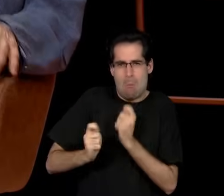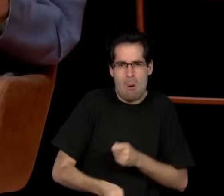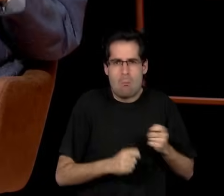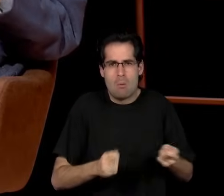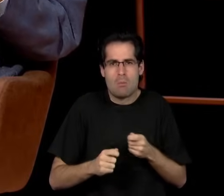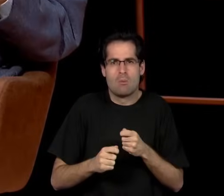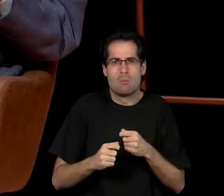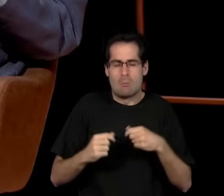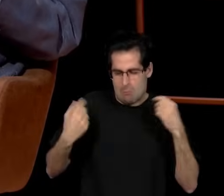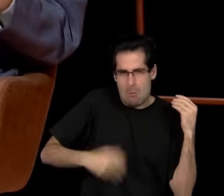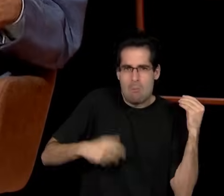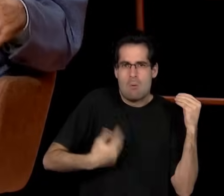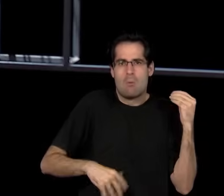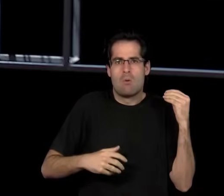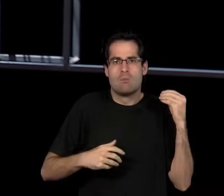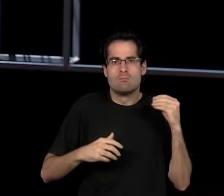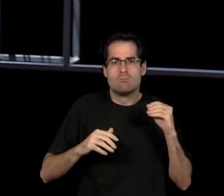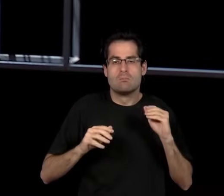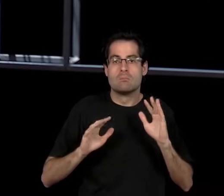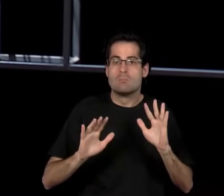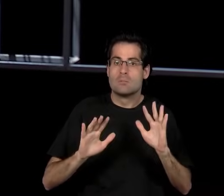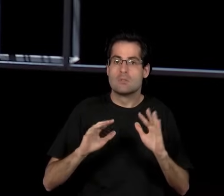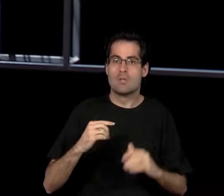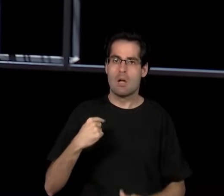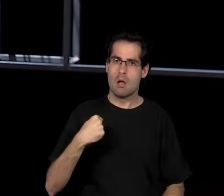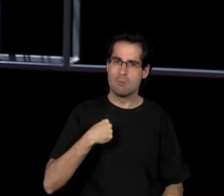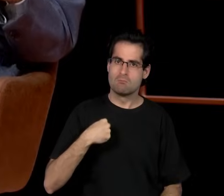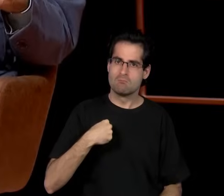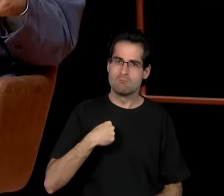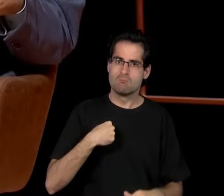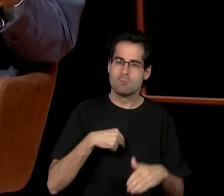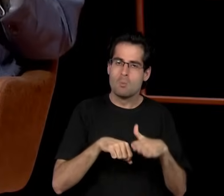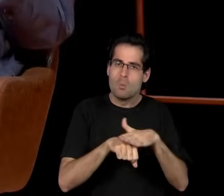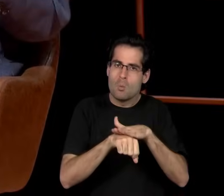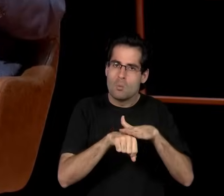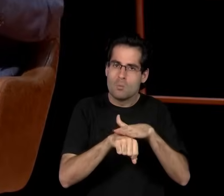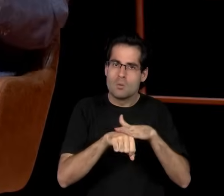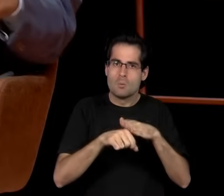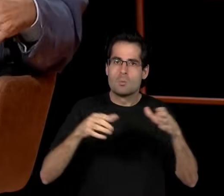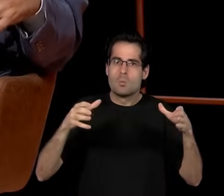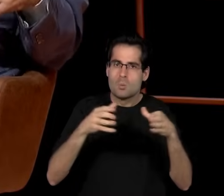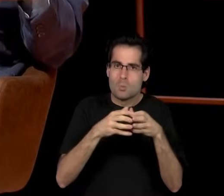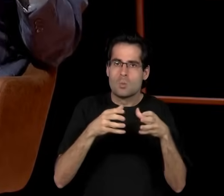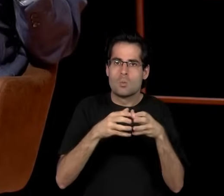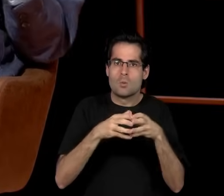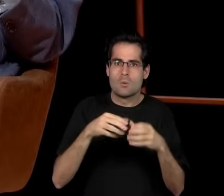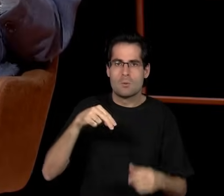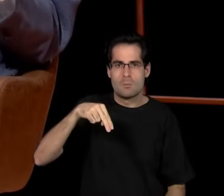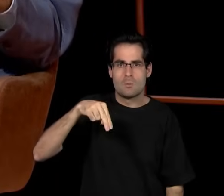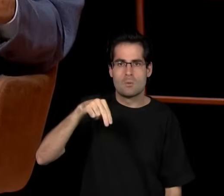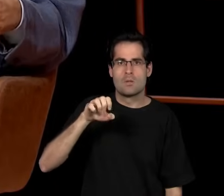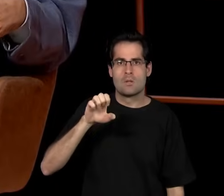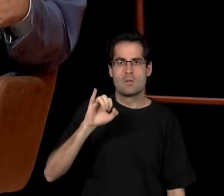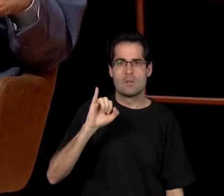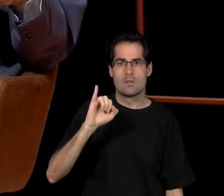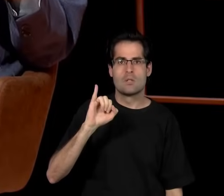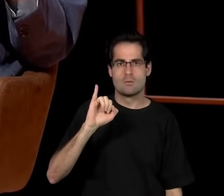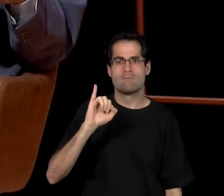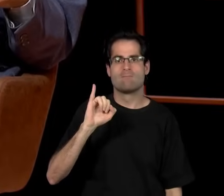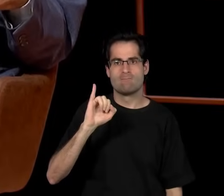assim, eu dirijo o RPM. E aí o Ney foi construindo com eles um grande